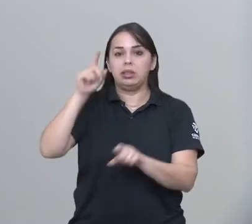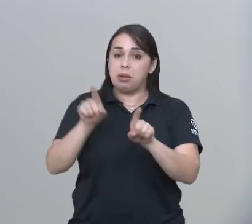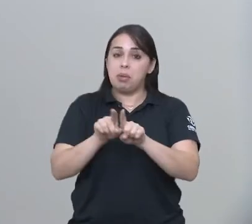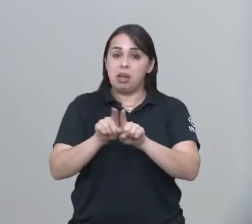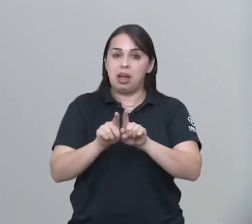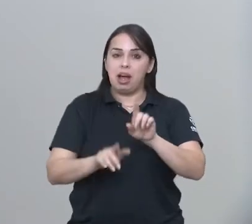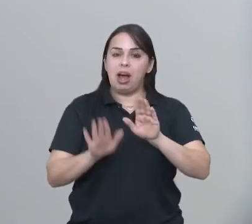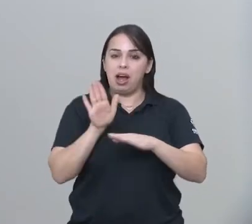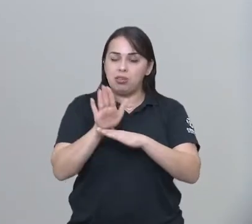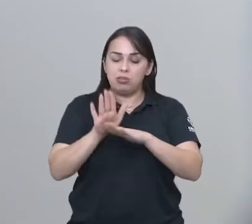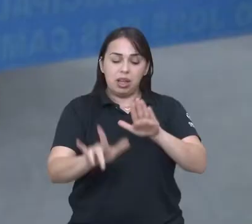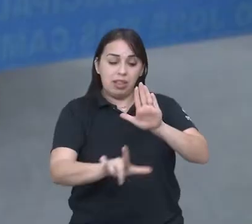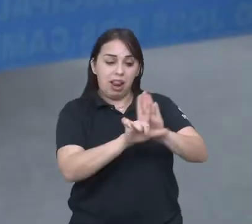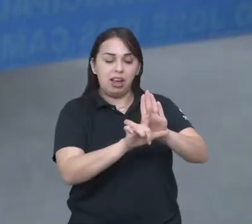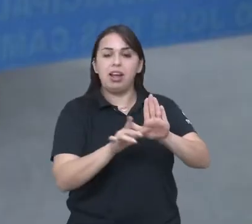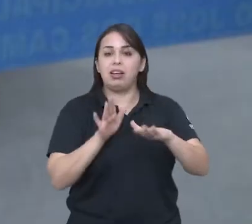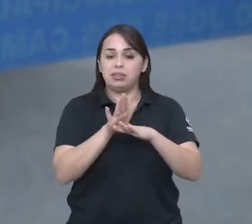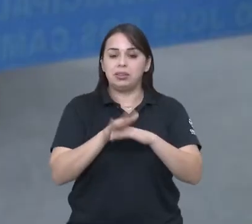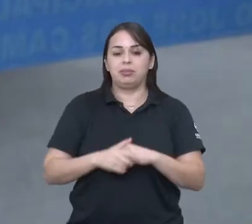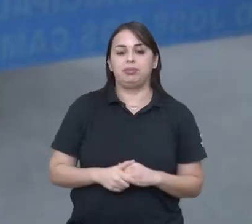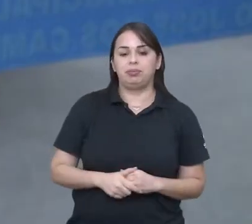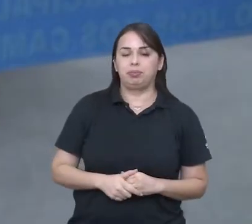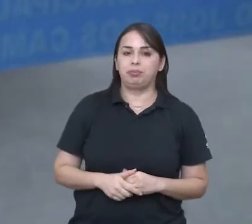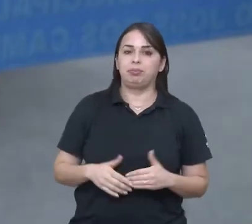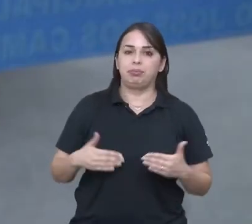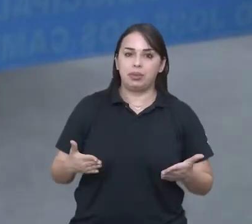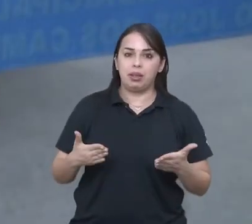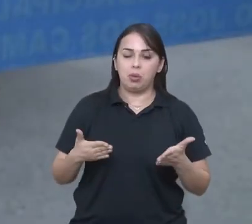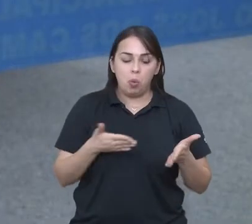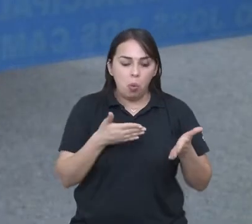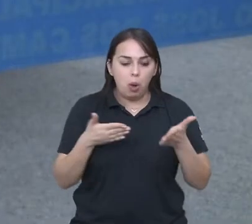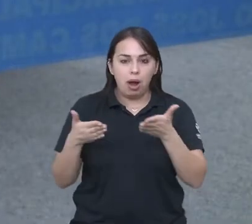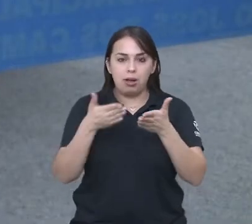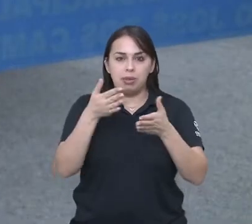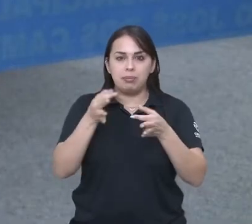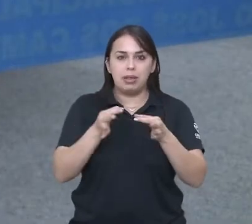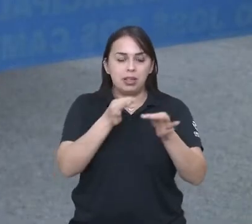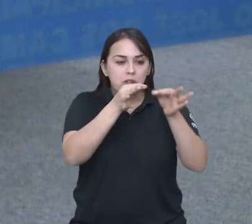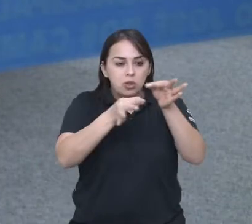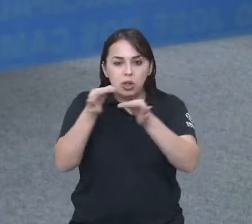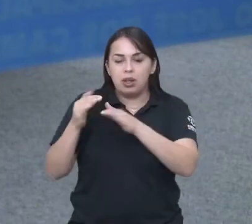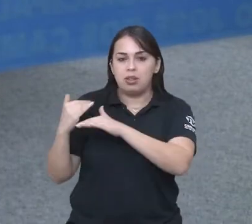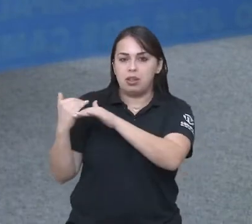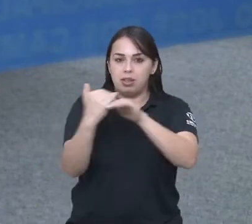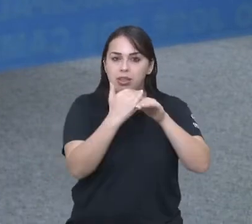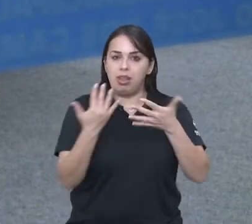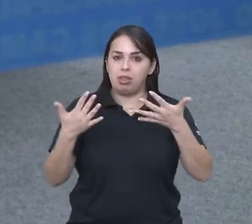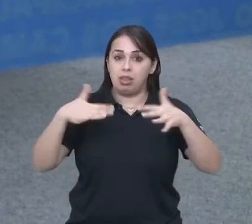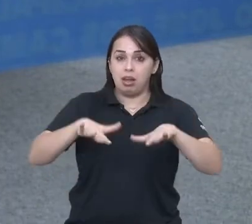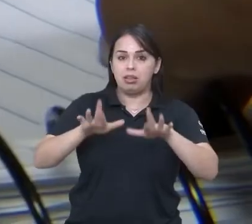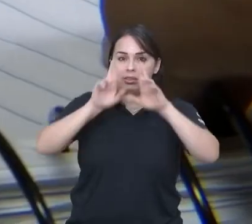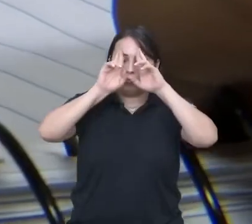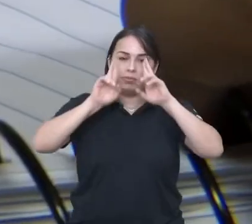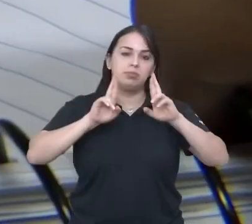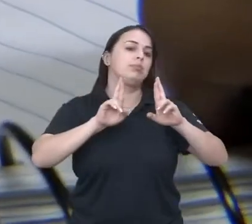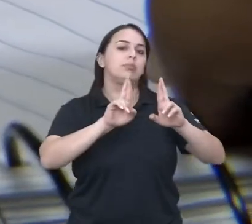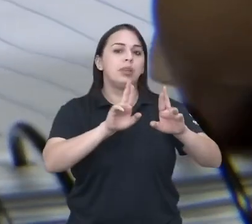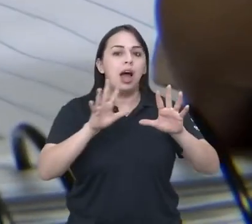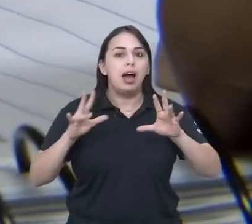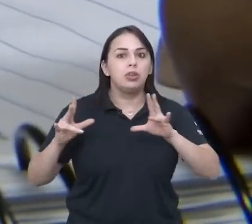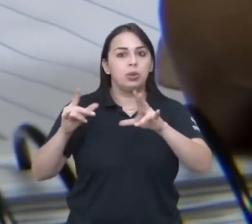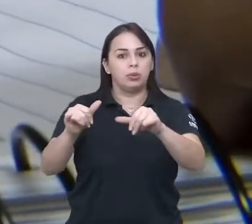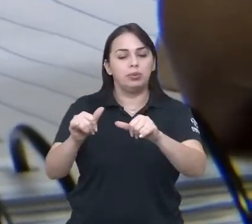também através de leis. E um dos caminhos, segundo a Câmara de São José, para garantir a justiça, inclusão e o